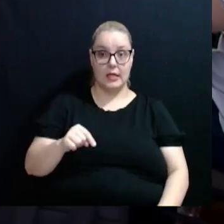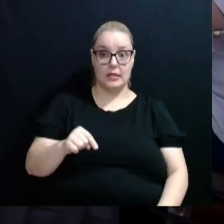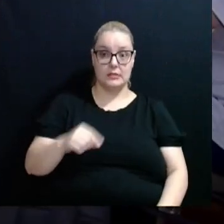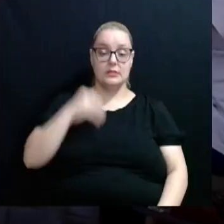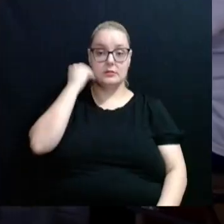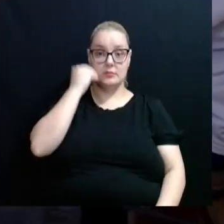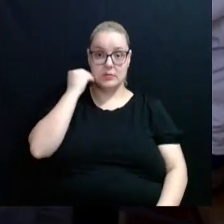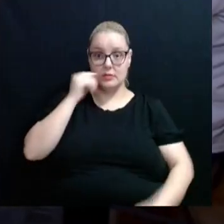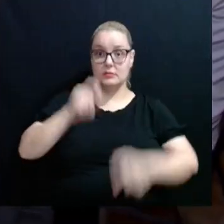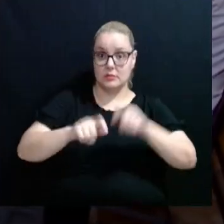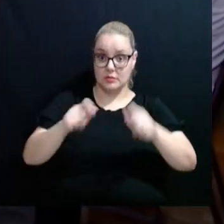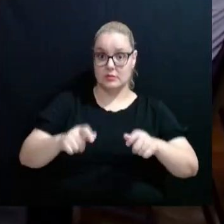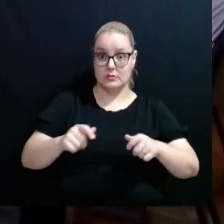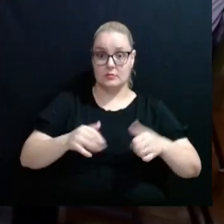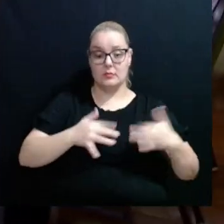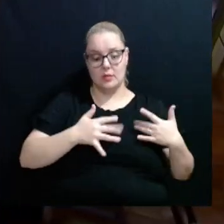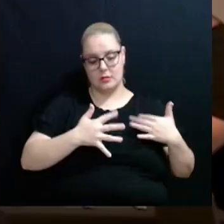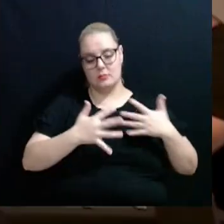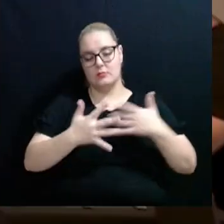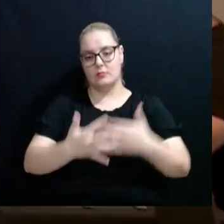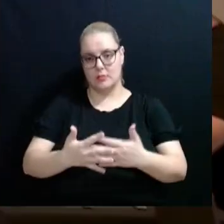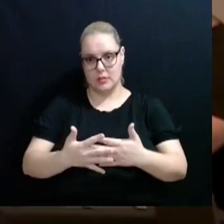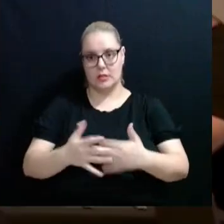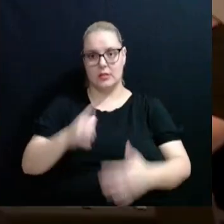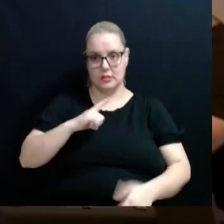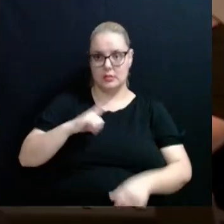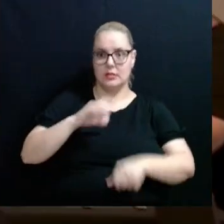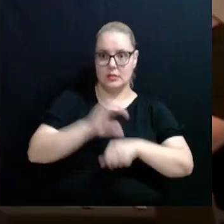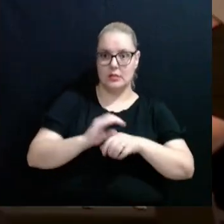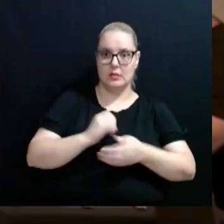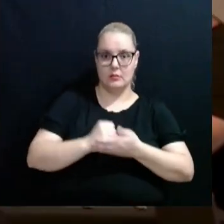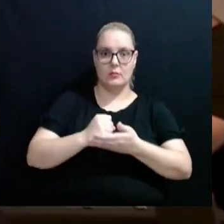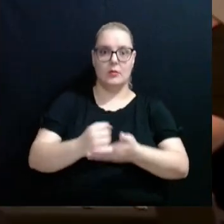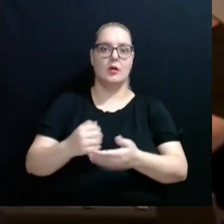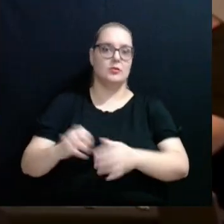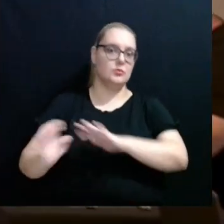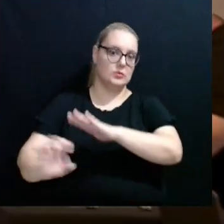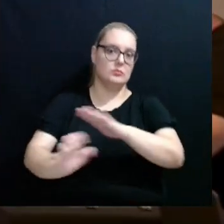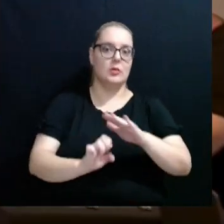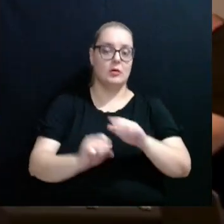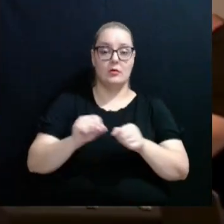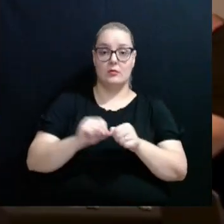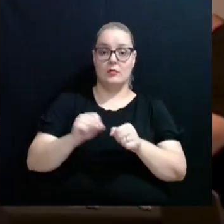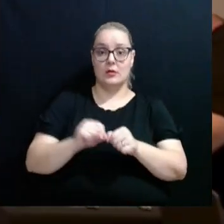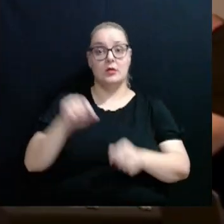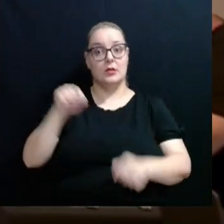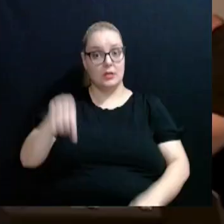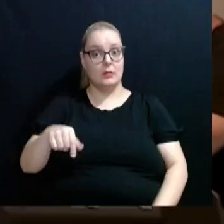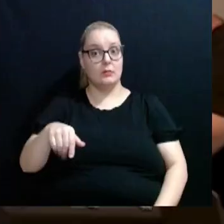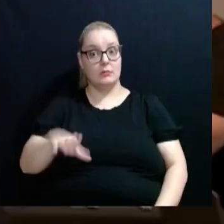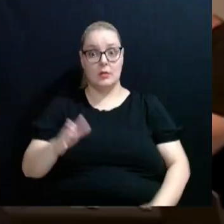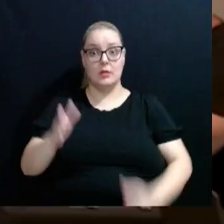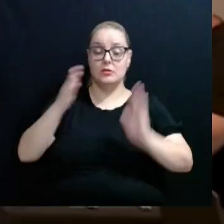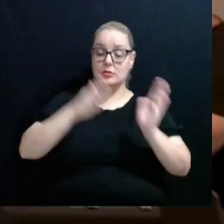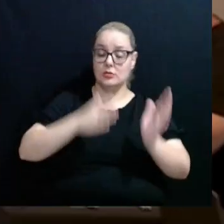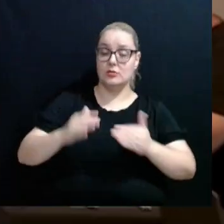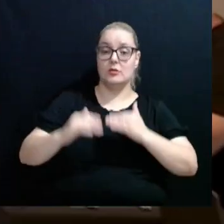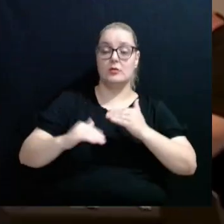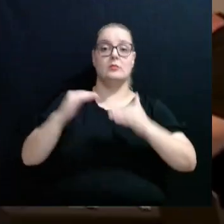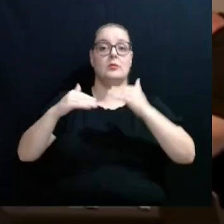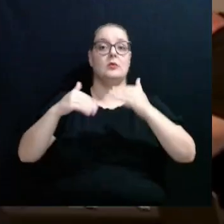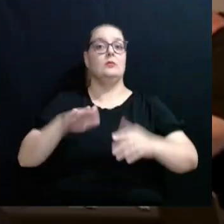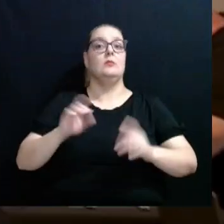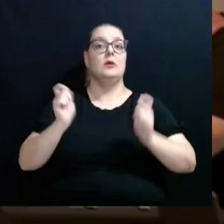vão levar daqui, vão fazer com que elas se tornem muito mais produtivas, muito mais eficientes no